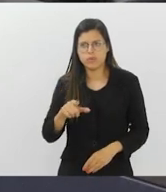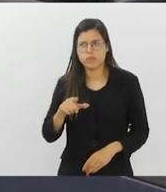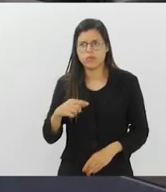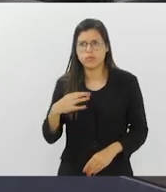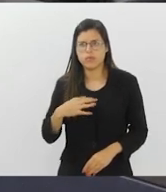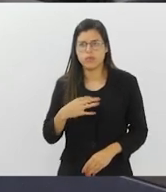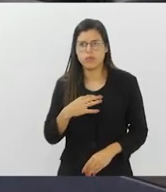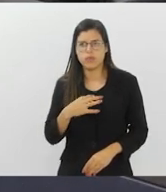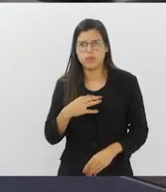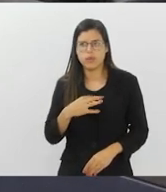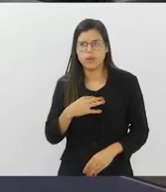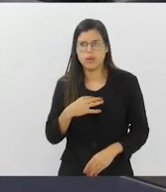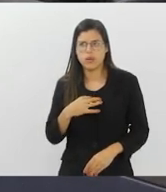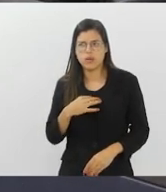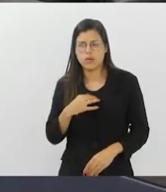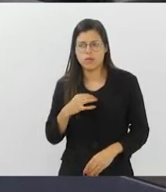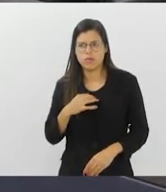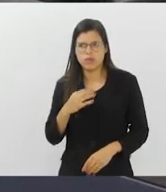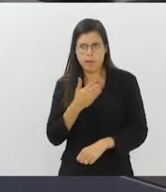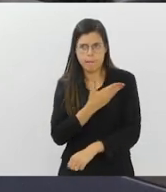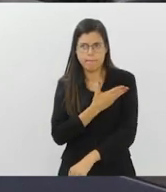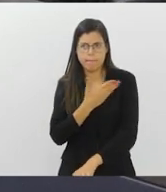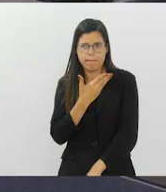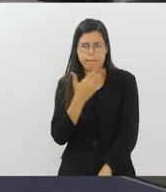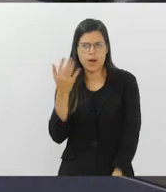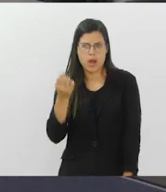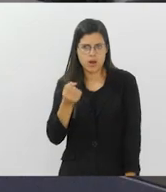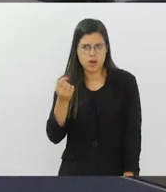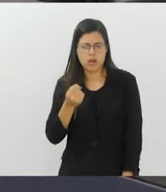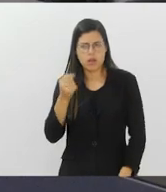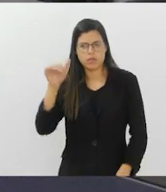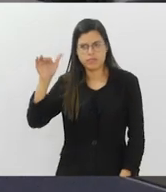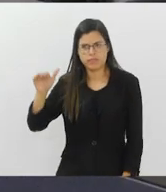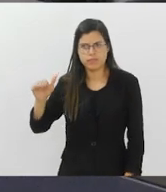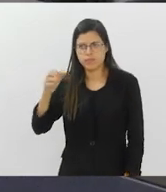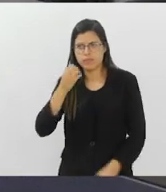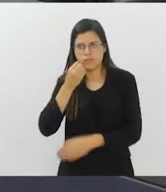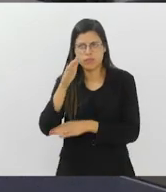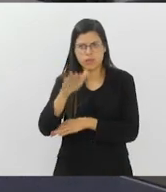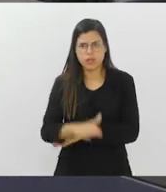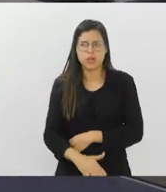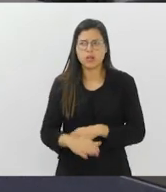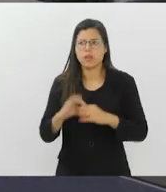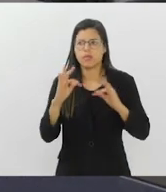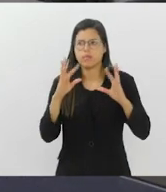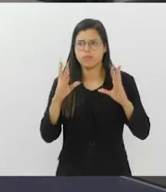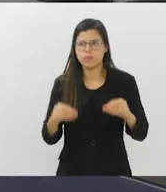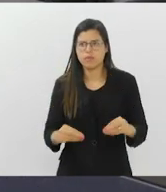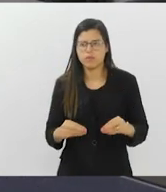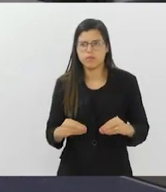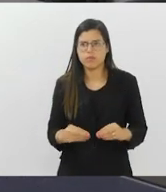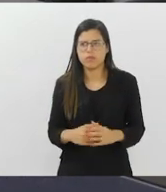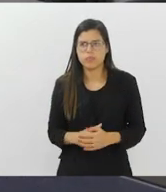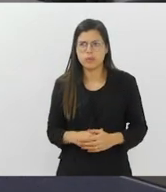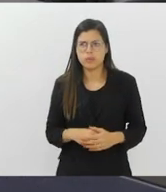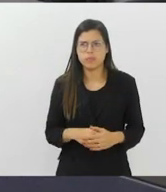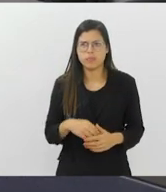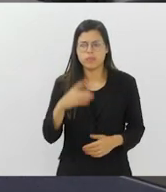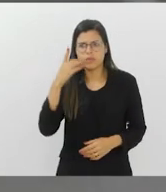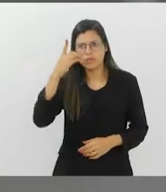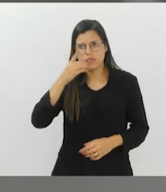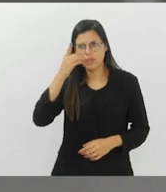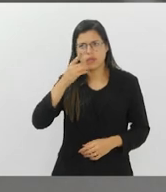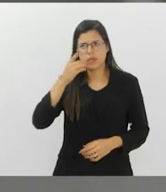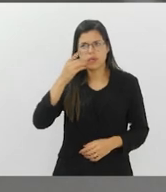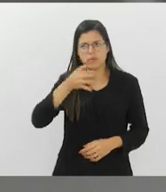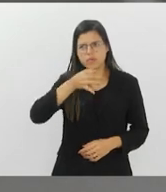e sou baixa. Boa tarde a todos e todas. Senhores deputados Fred